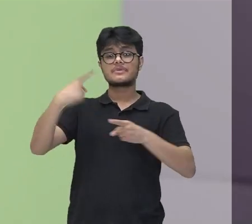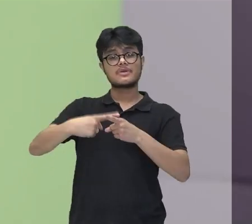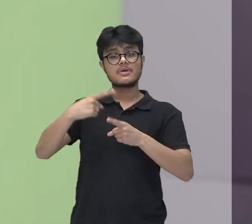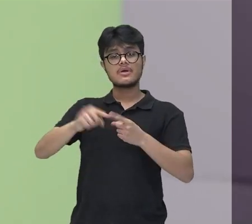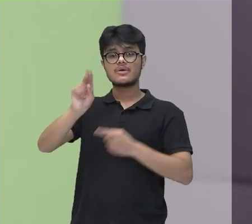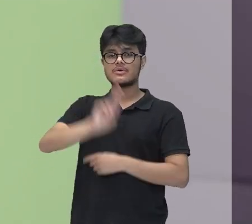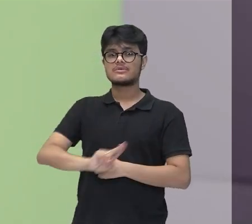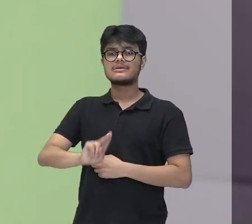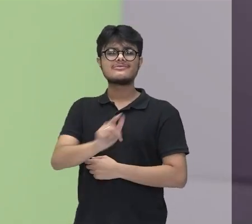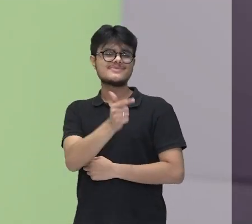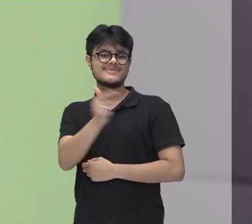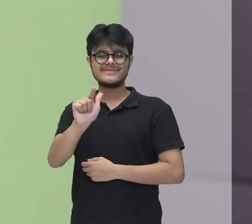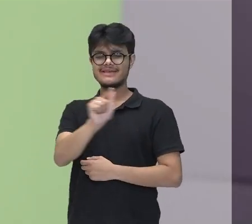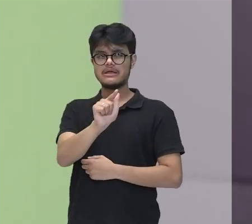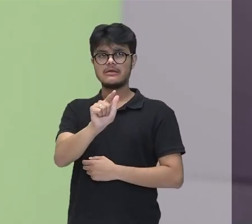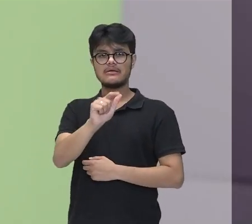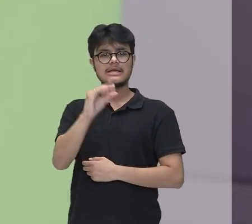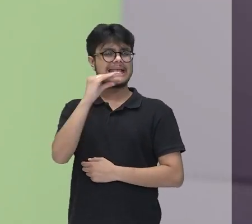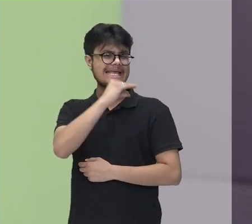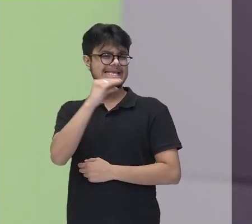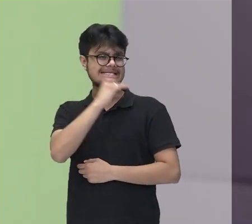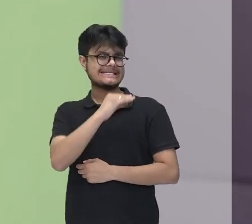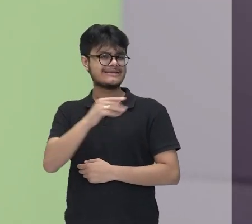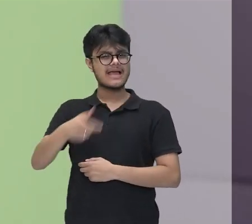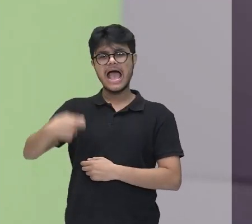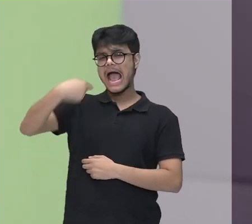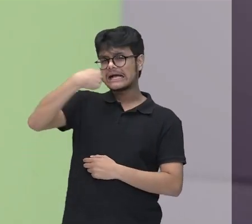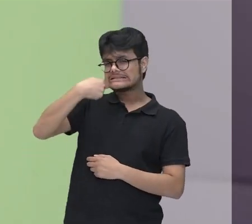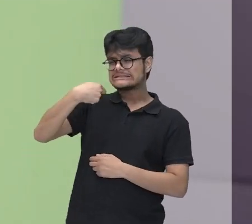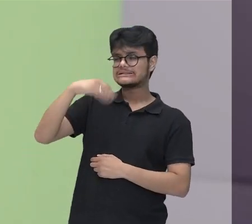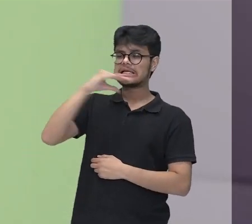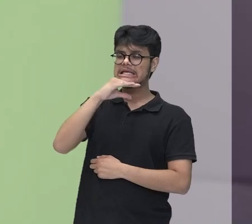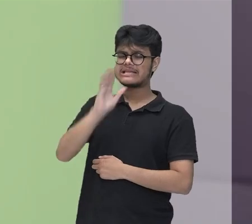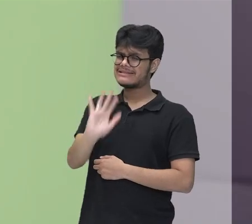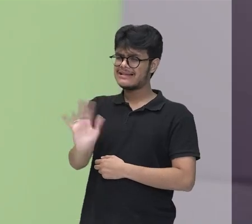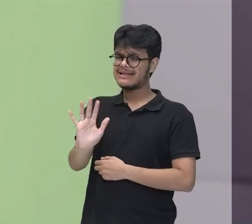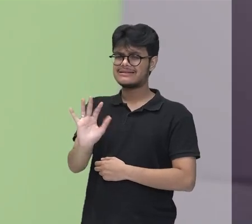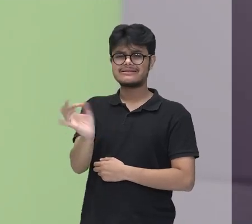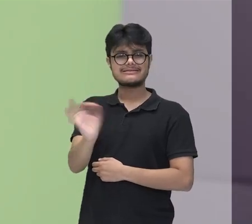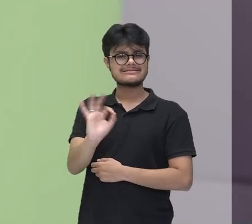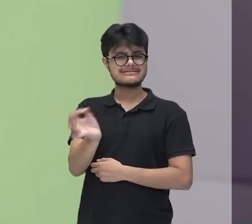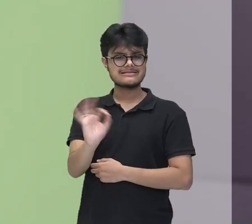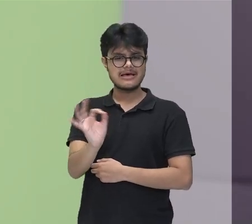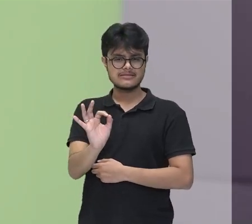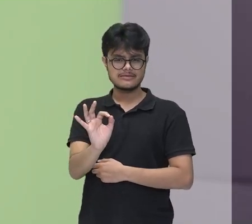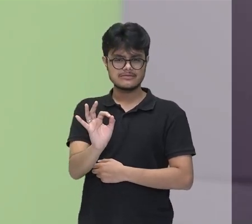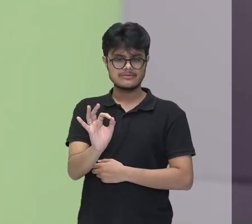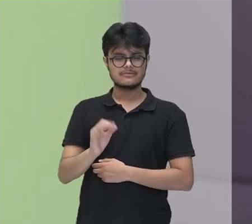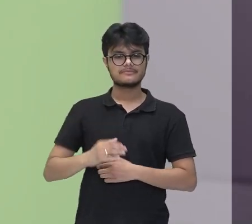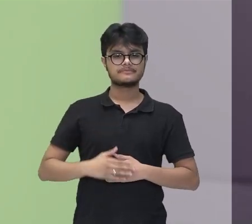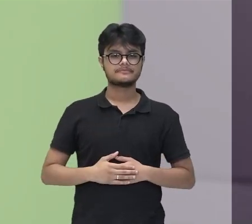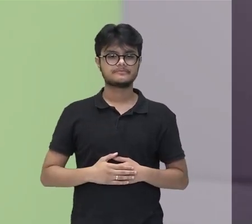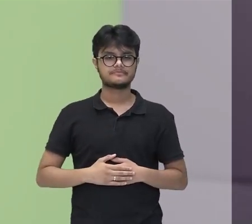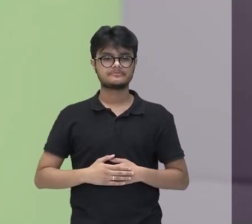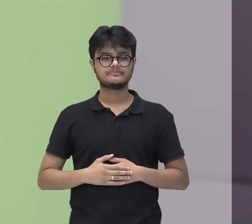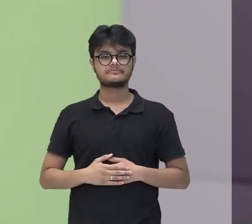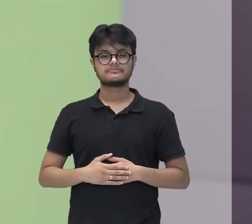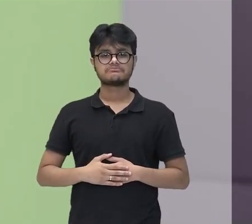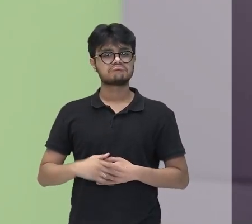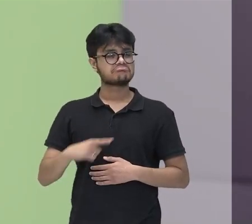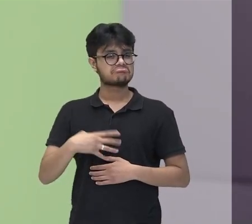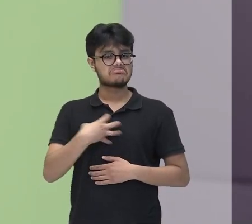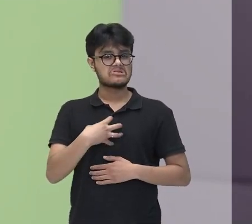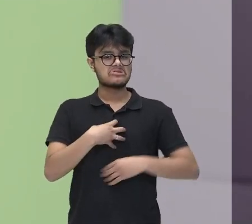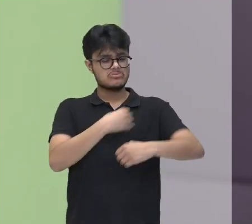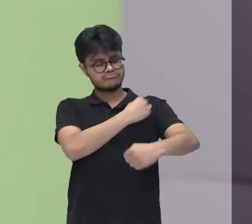de não permitir a transferência de calor, né? No caso, por convecção. Você só vai estar